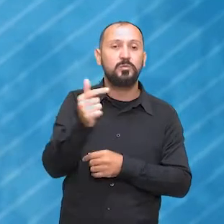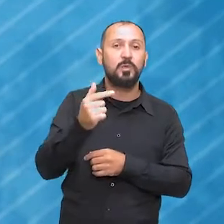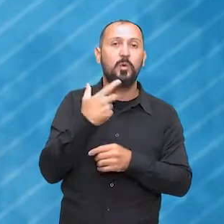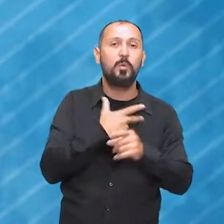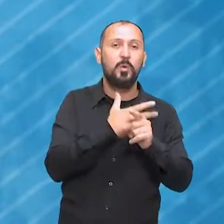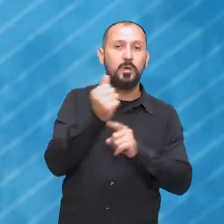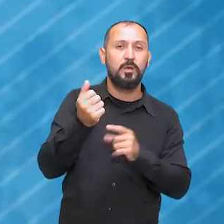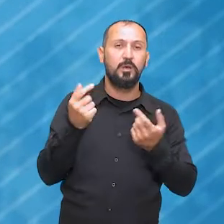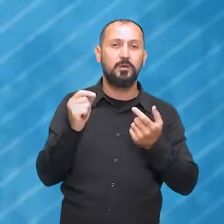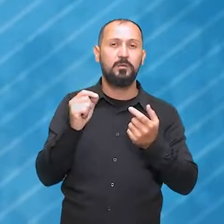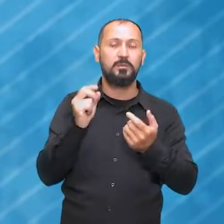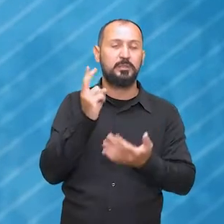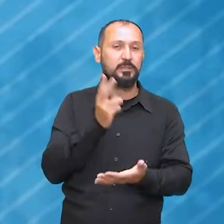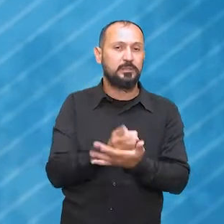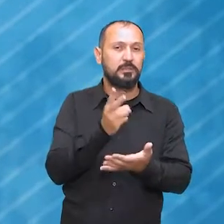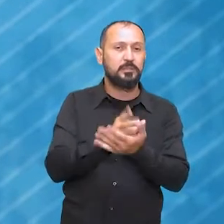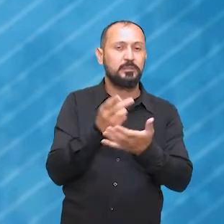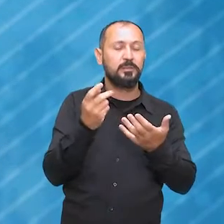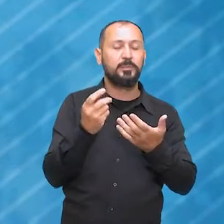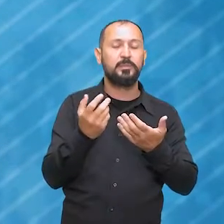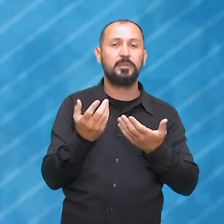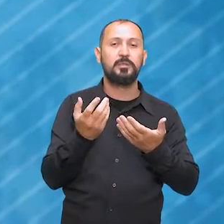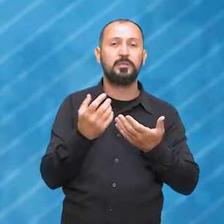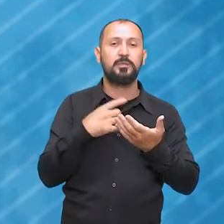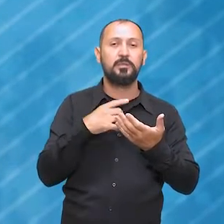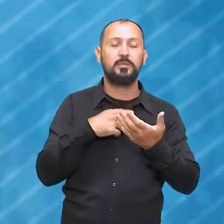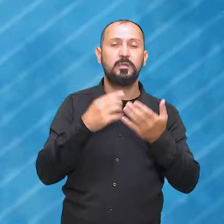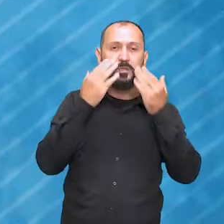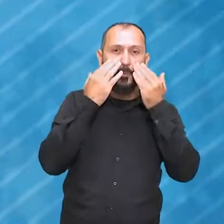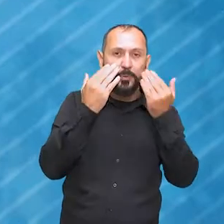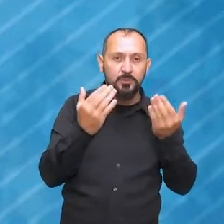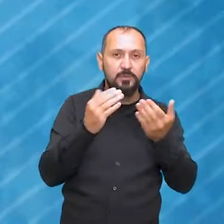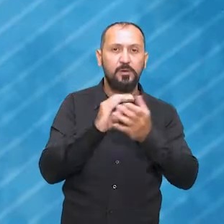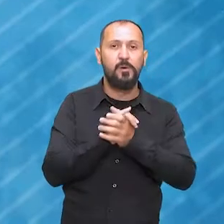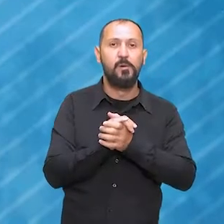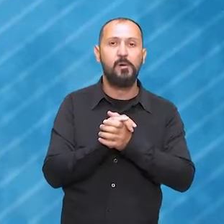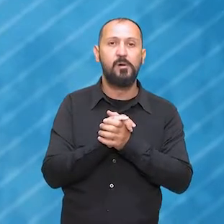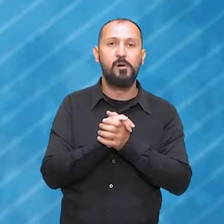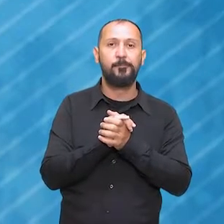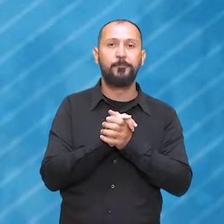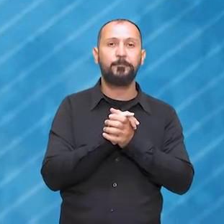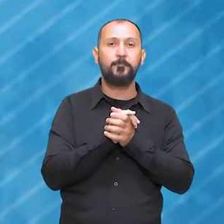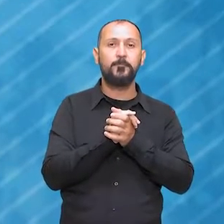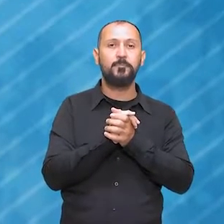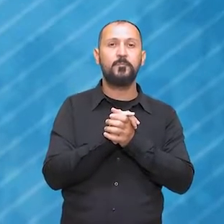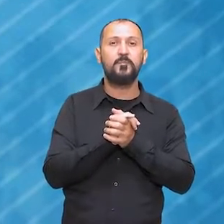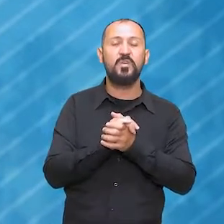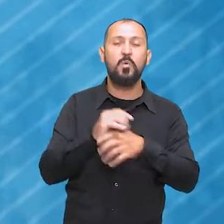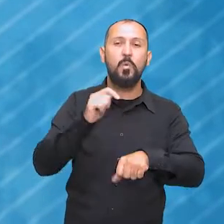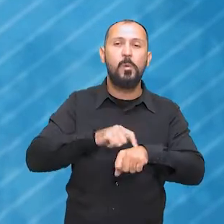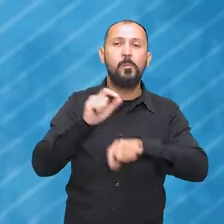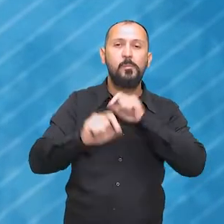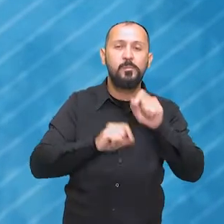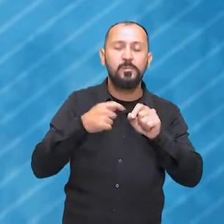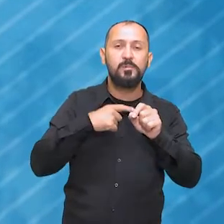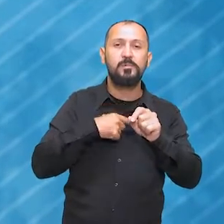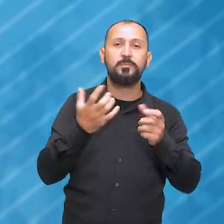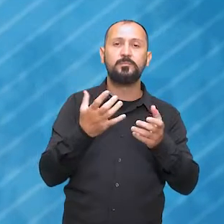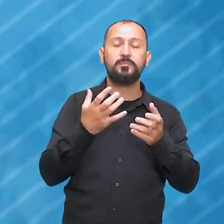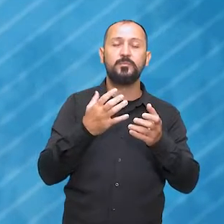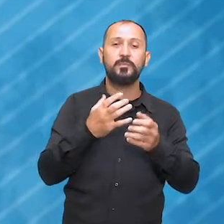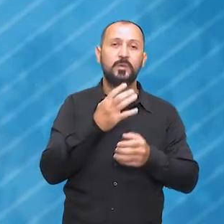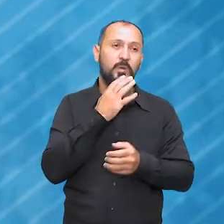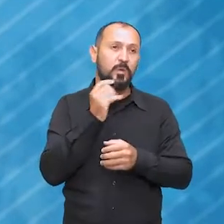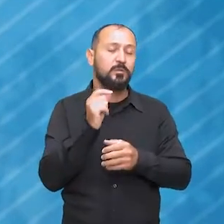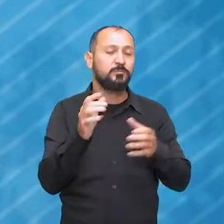que ele não tem nenhum ganho, ele está sempre, vamos se dizer assim, em exposição. É uma tarefa onde você